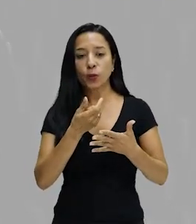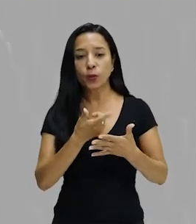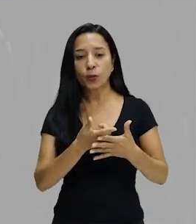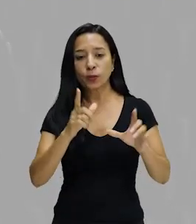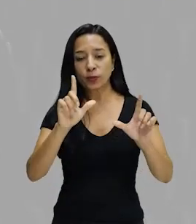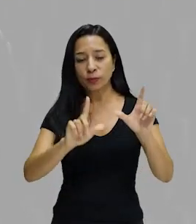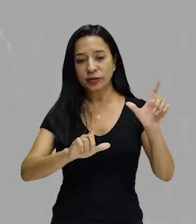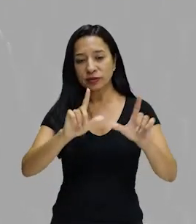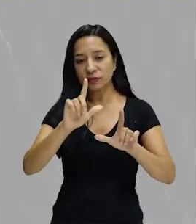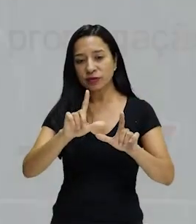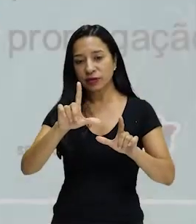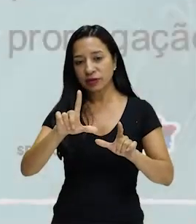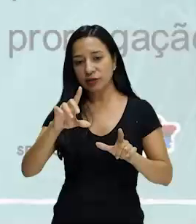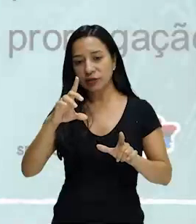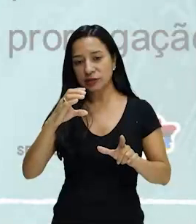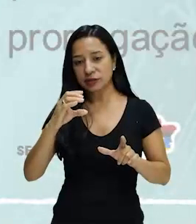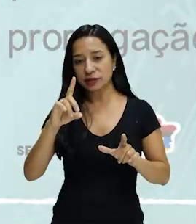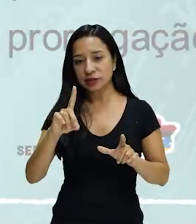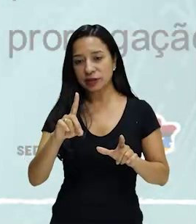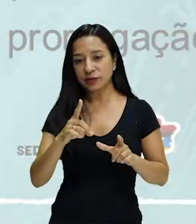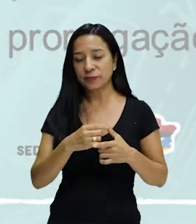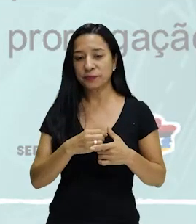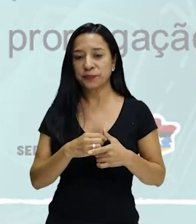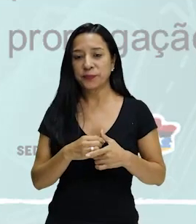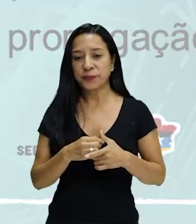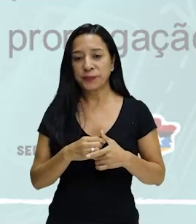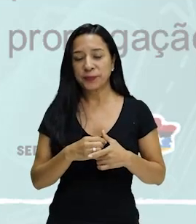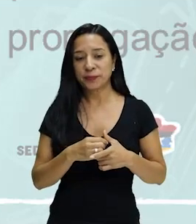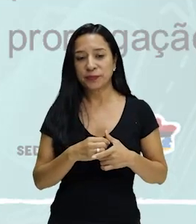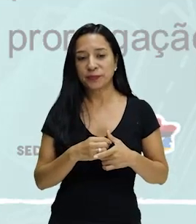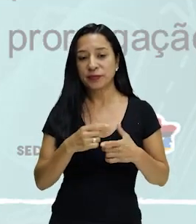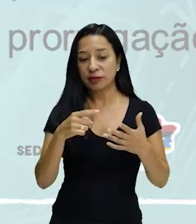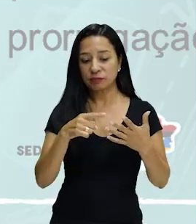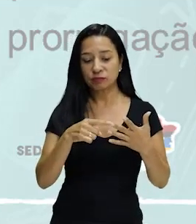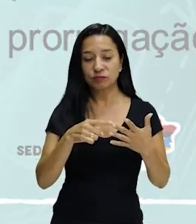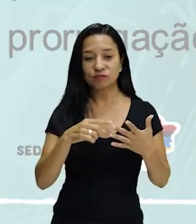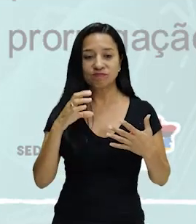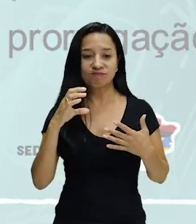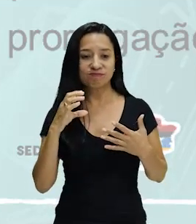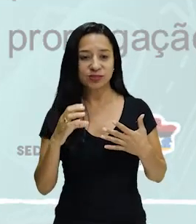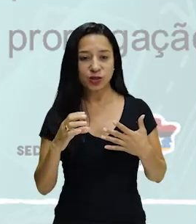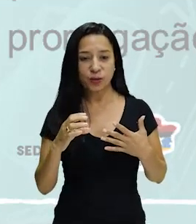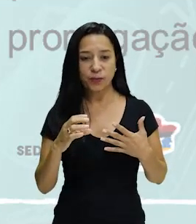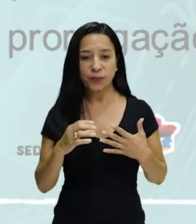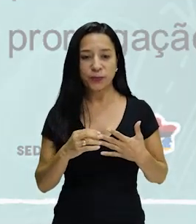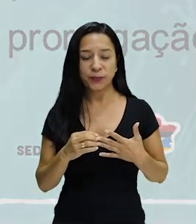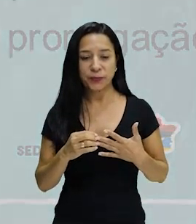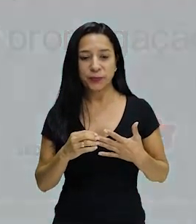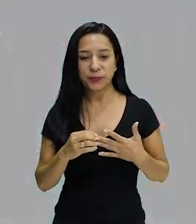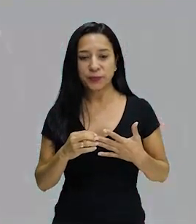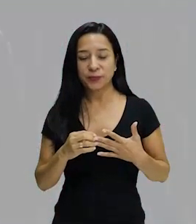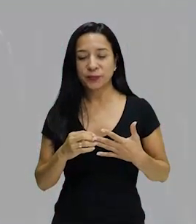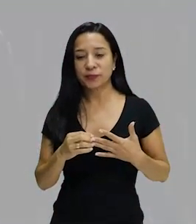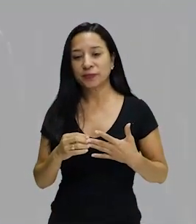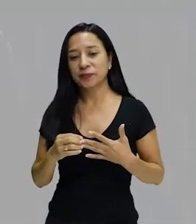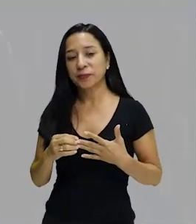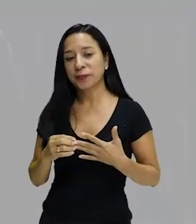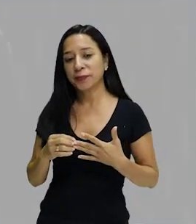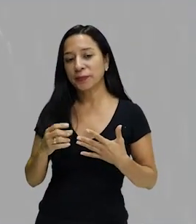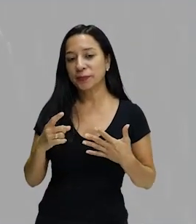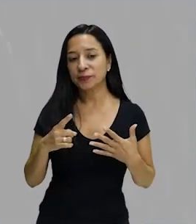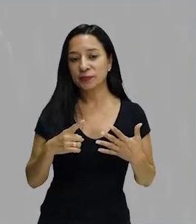theater. O jockey Nelson de Souza foi para a Inglaterra visando títulos e